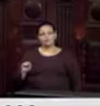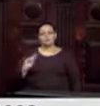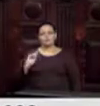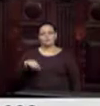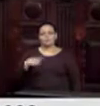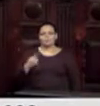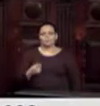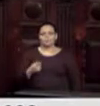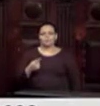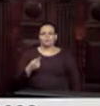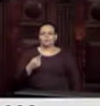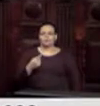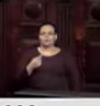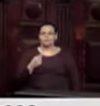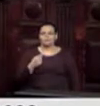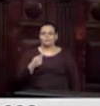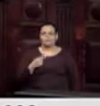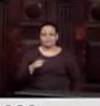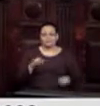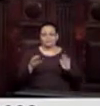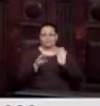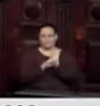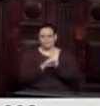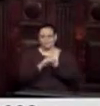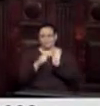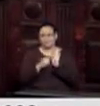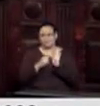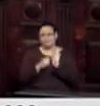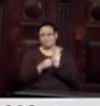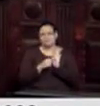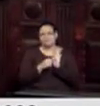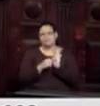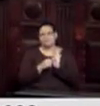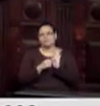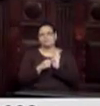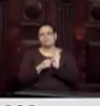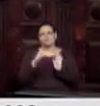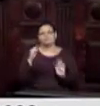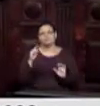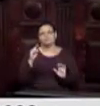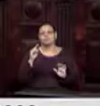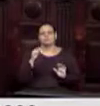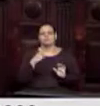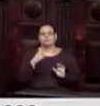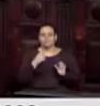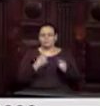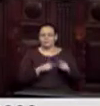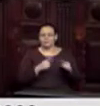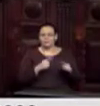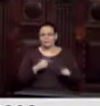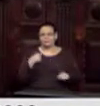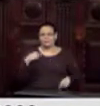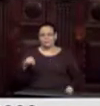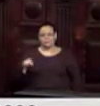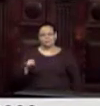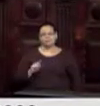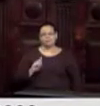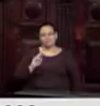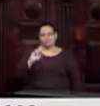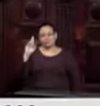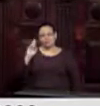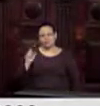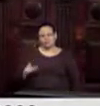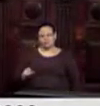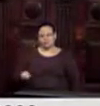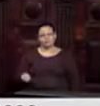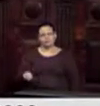depois de mutilar a Constituição da qual ele próprio era um dos signatários,